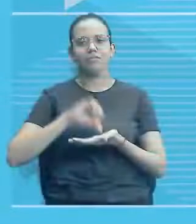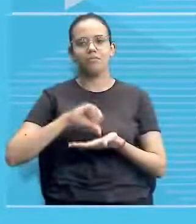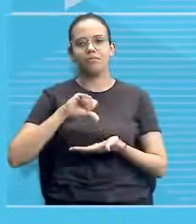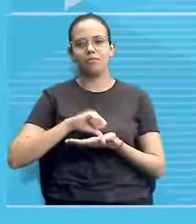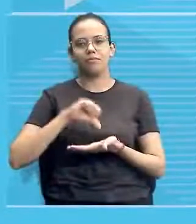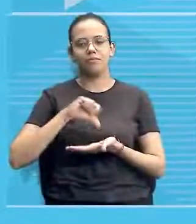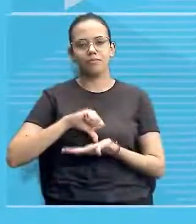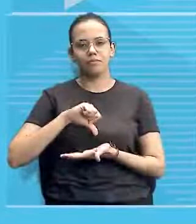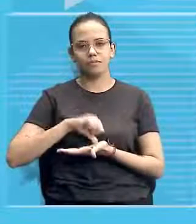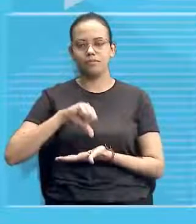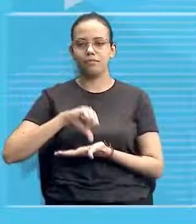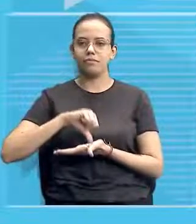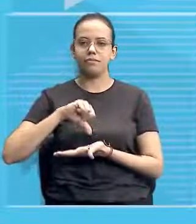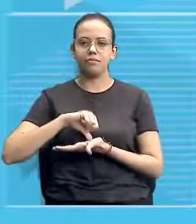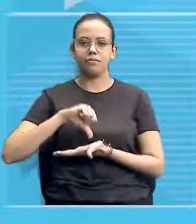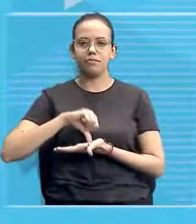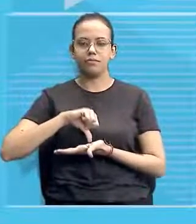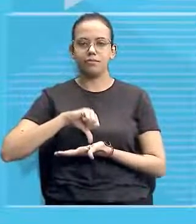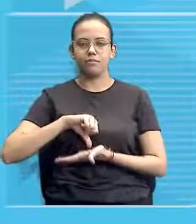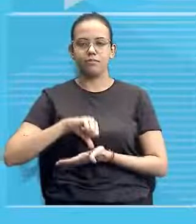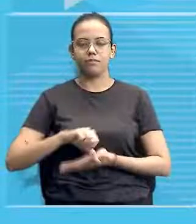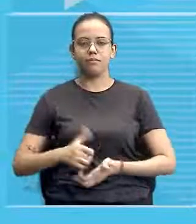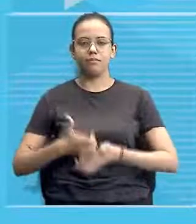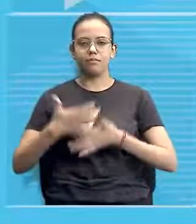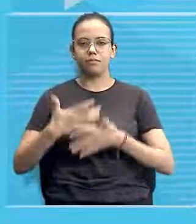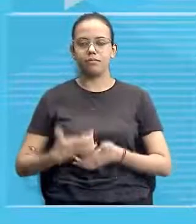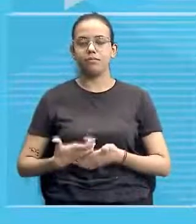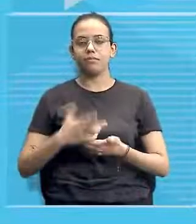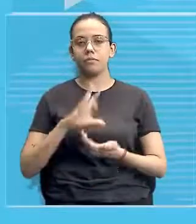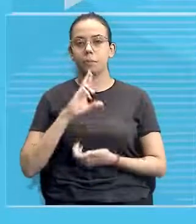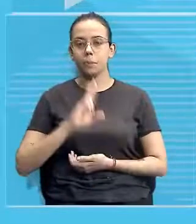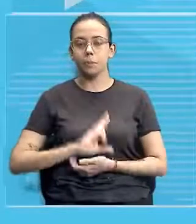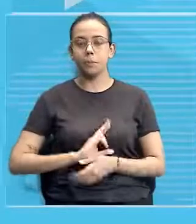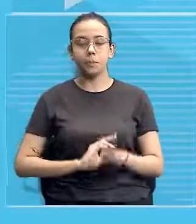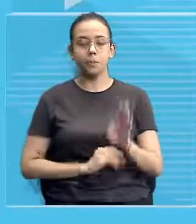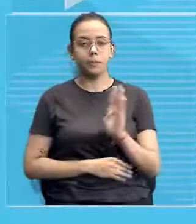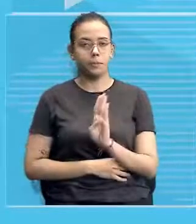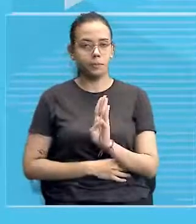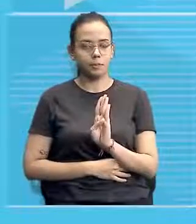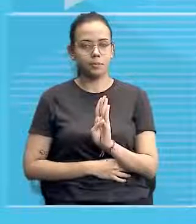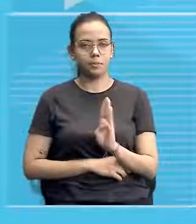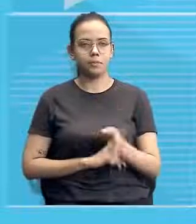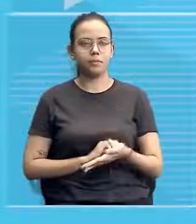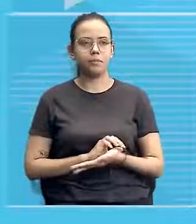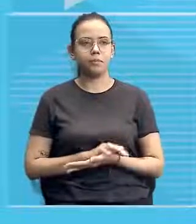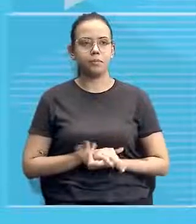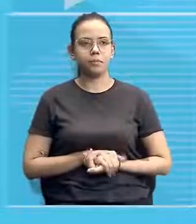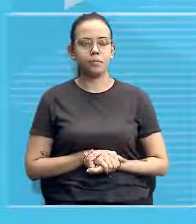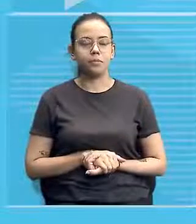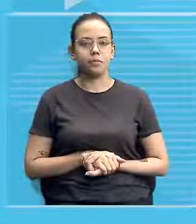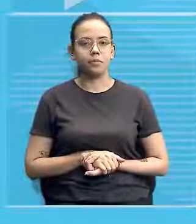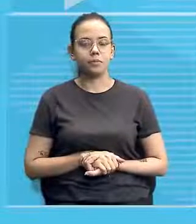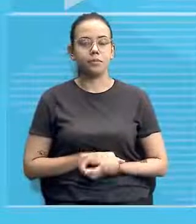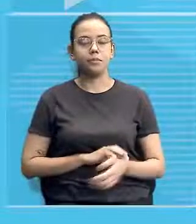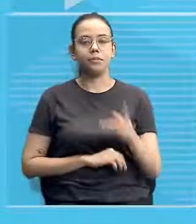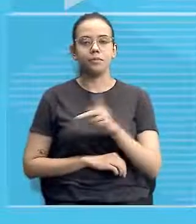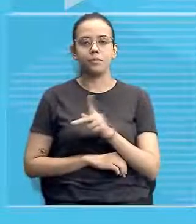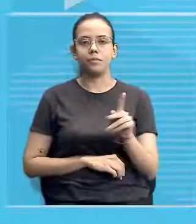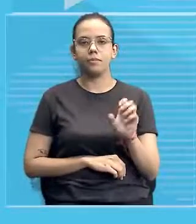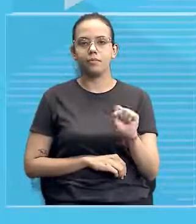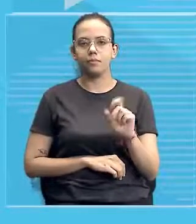da Baixa Grande. Letra B. Professora Sheila.